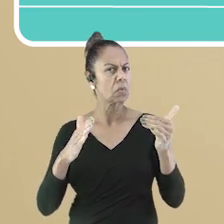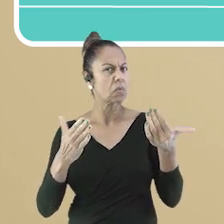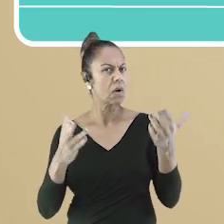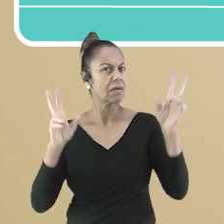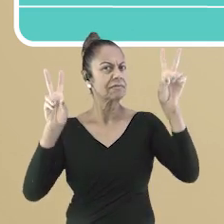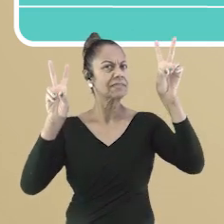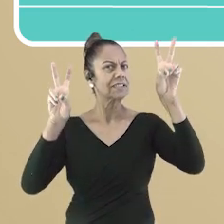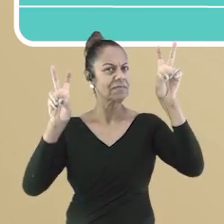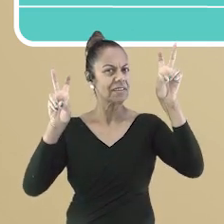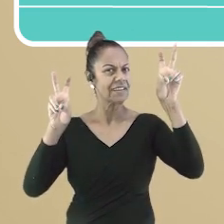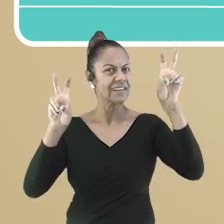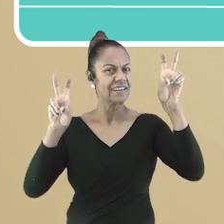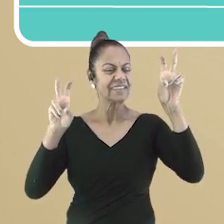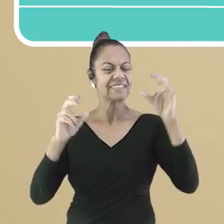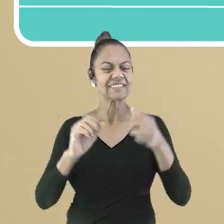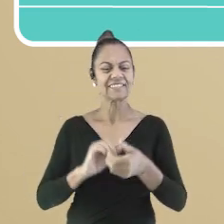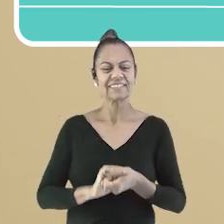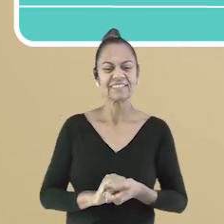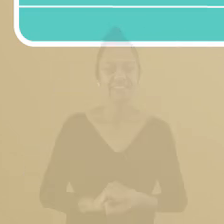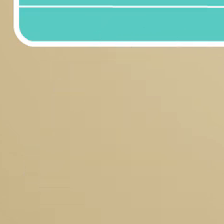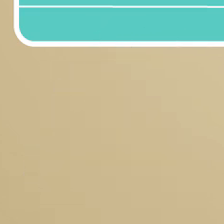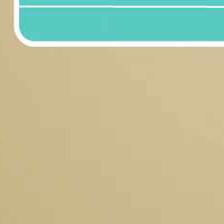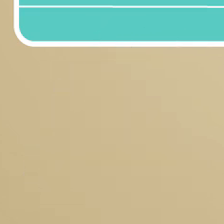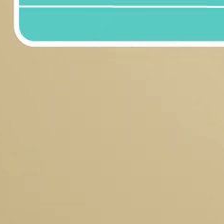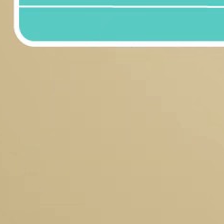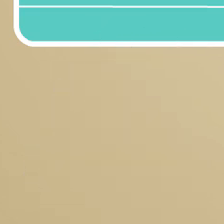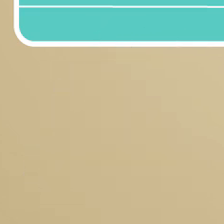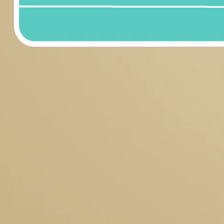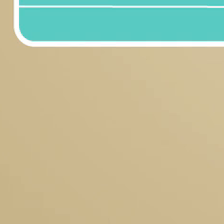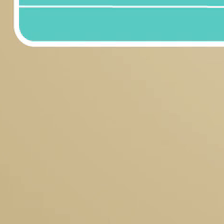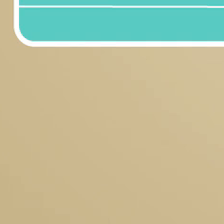ler? Mais um tempinho para vocês pensarem.